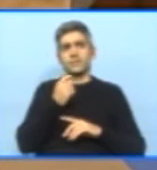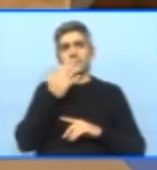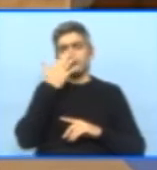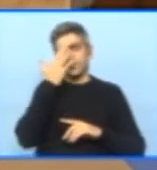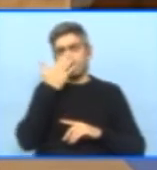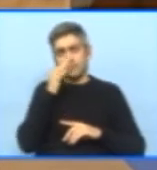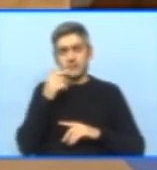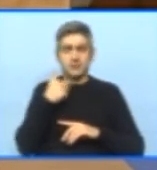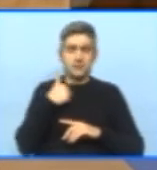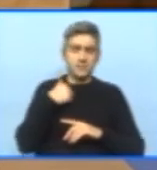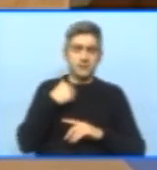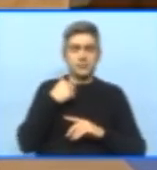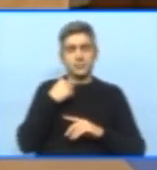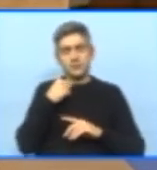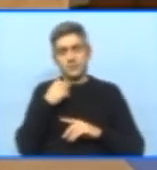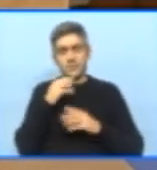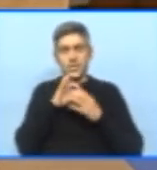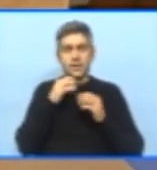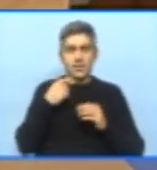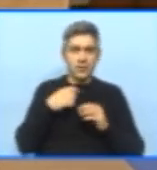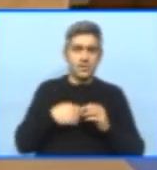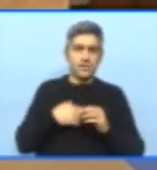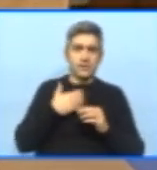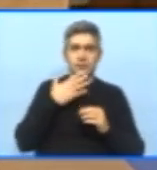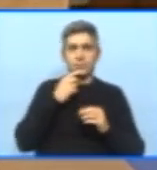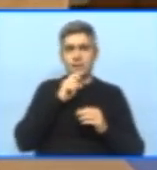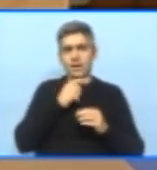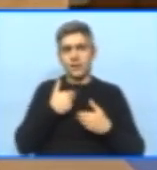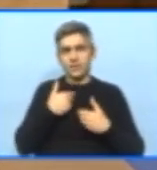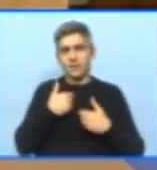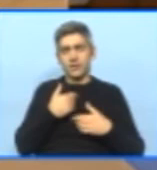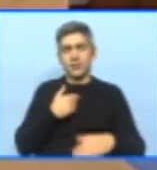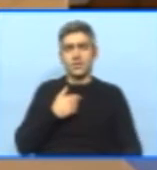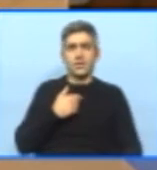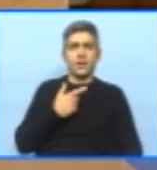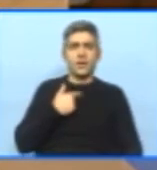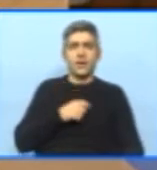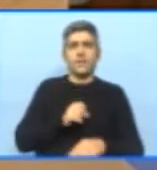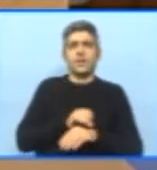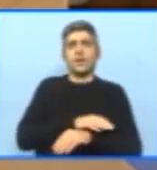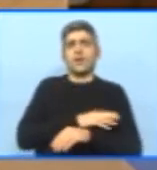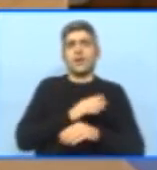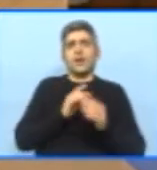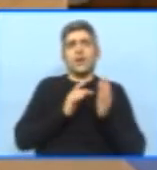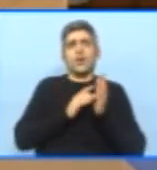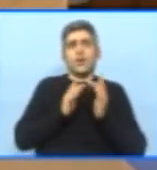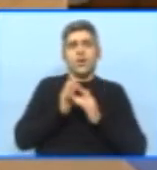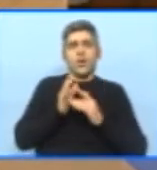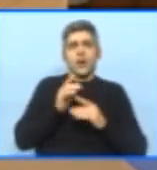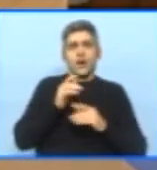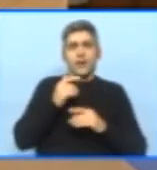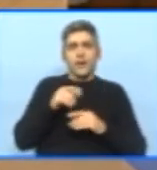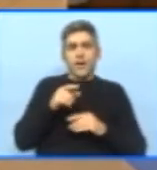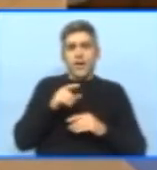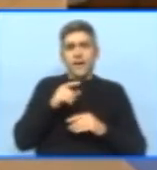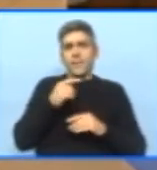pareceu com alguma pertinência e que nos pode ajudar, porque ficamos um bocadinho impressionados que Jesus, não é,